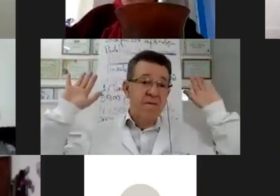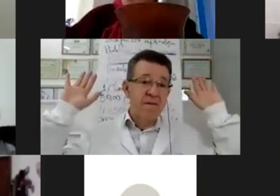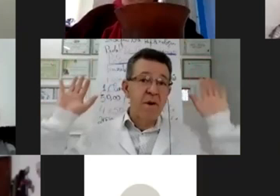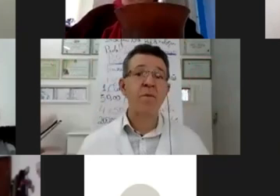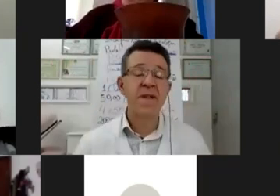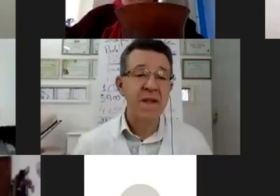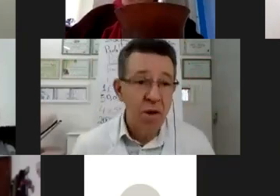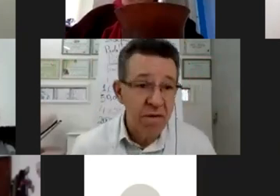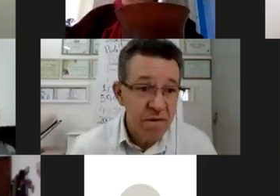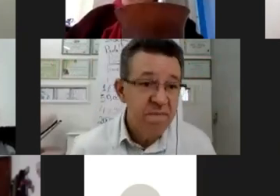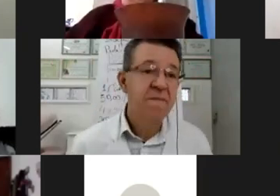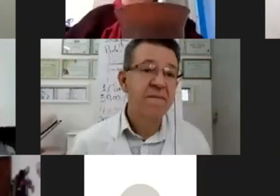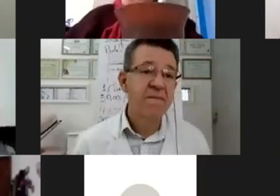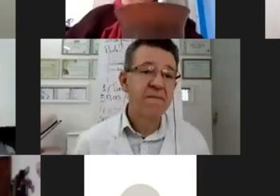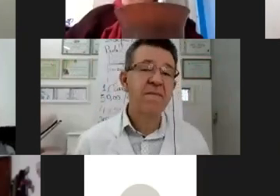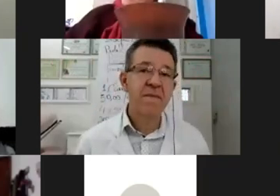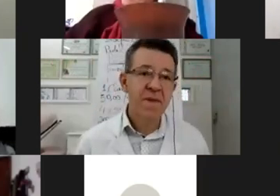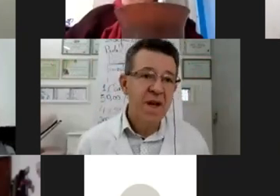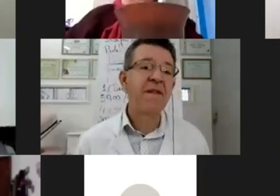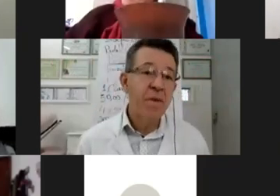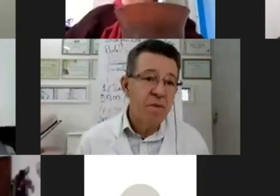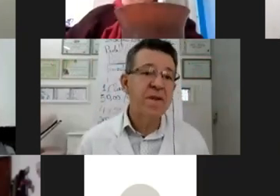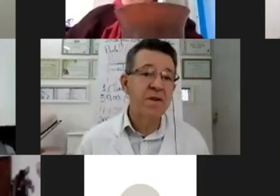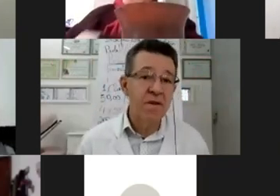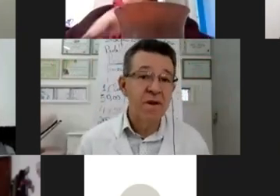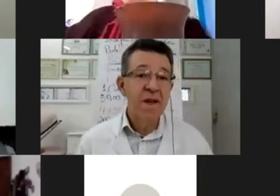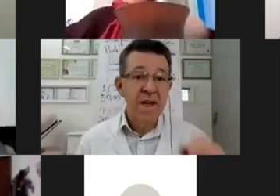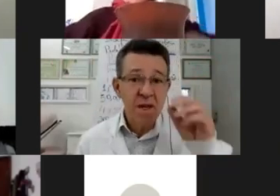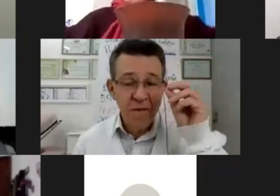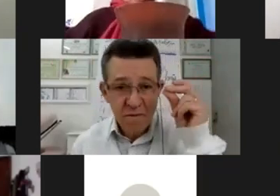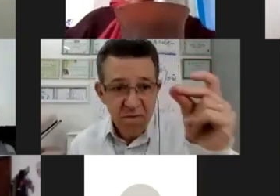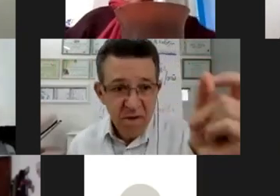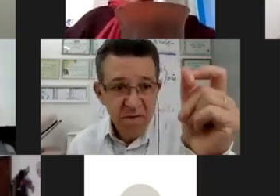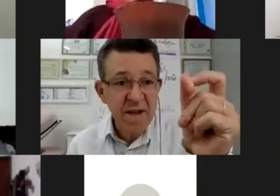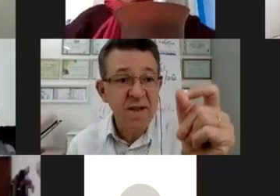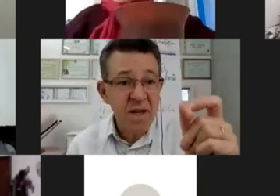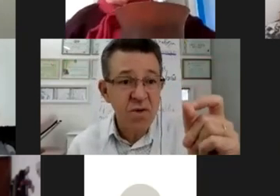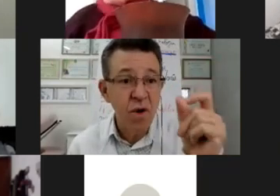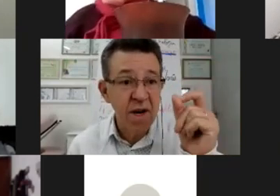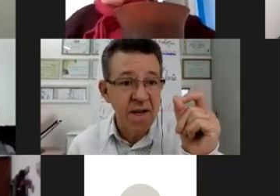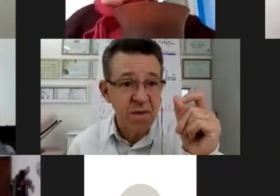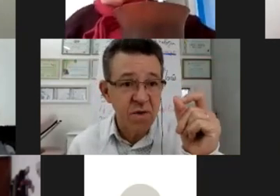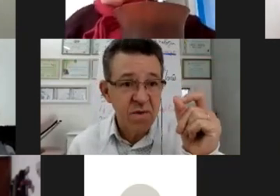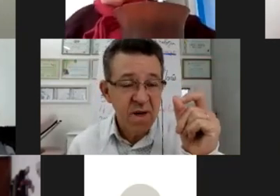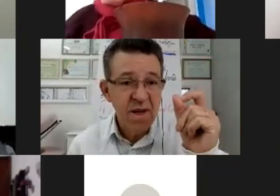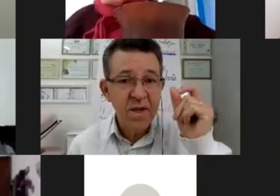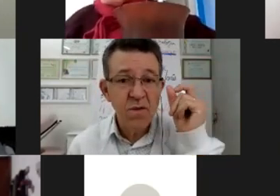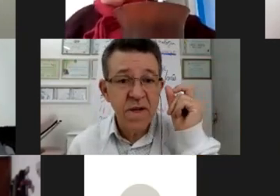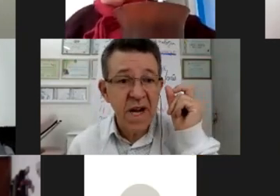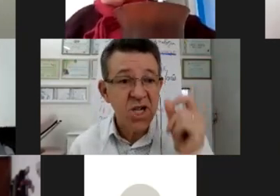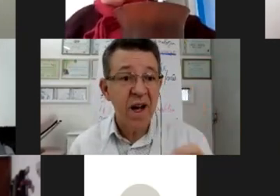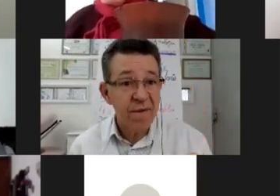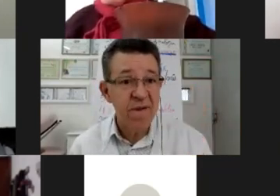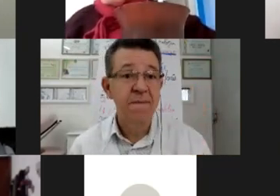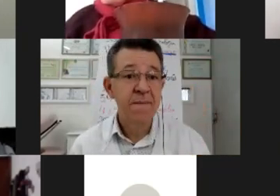mal. Vamos começar de novo? Ah, vamos começar de novo. Isso faz isso no organismo. Isso